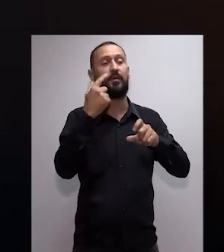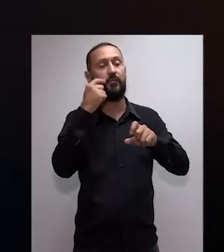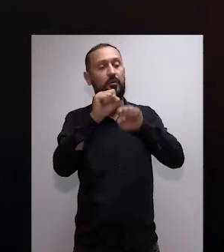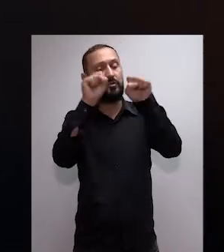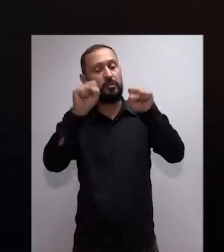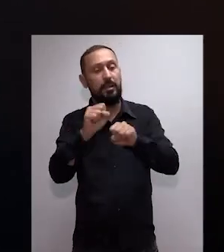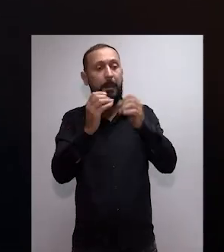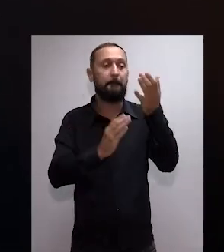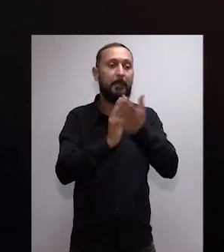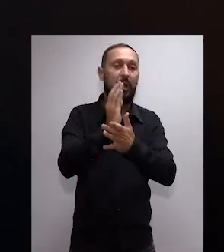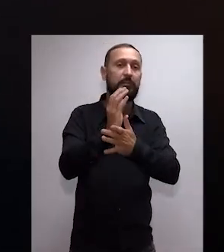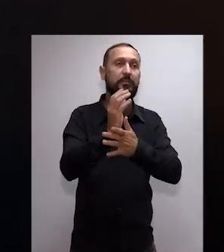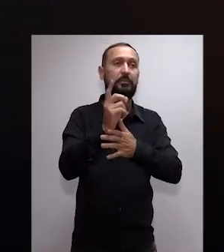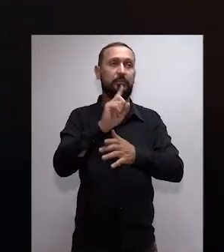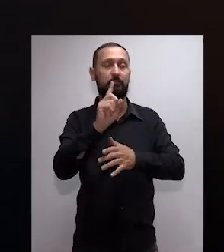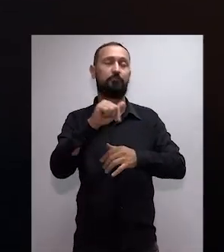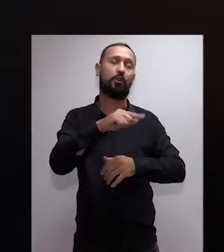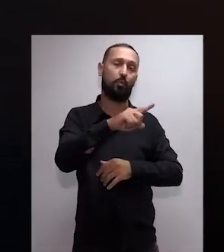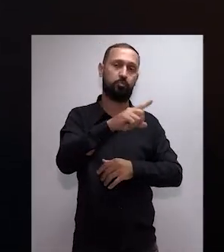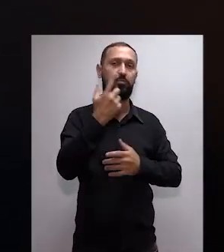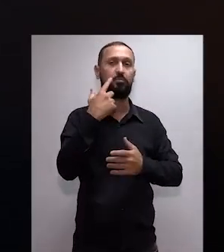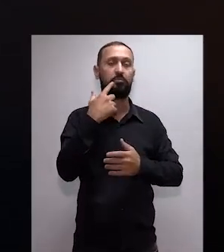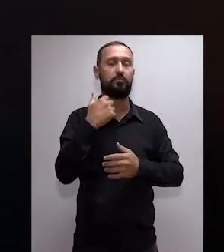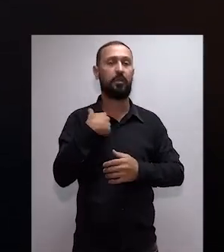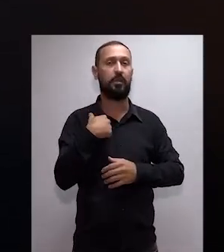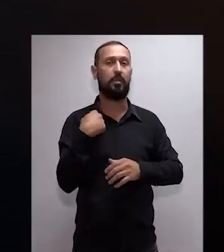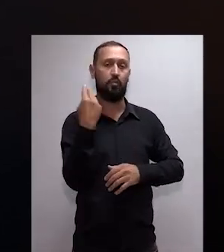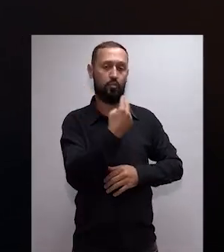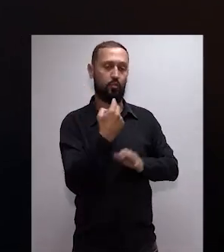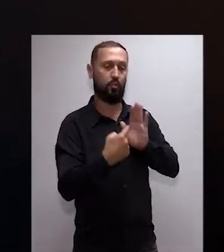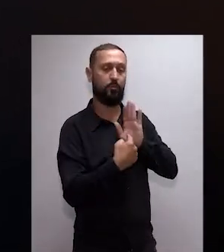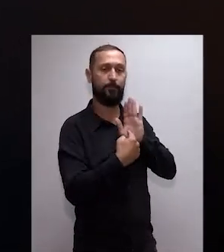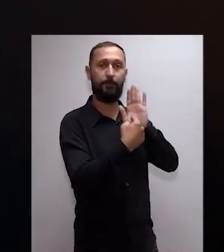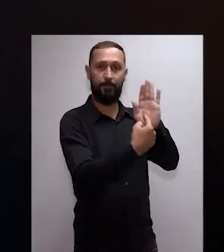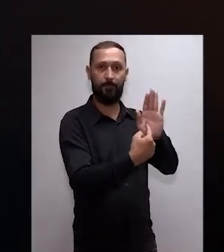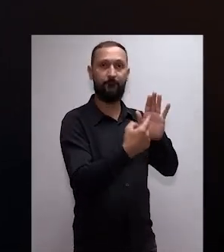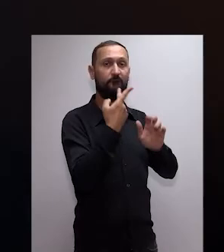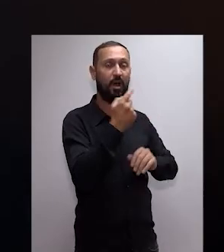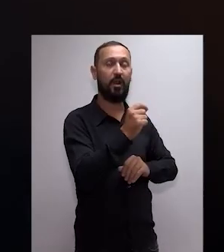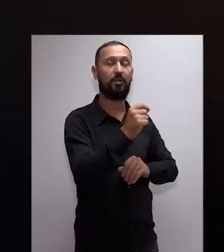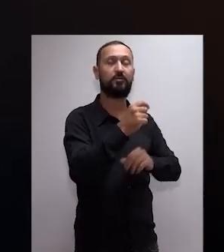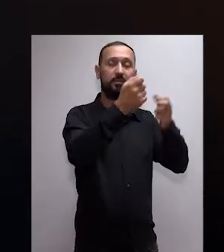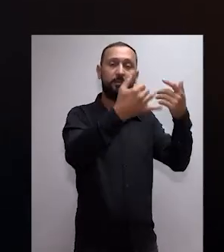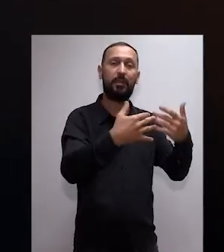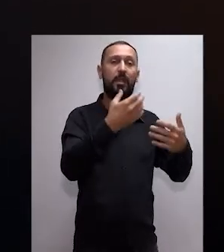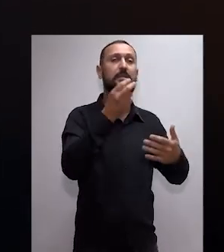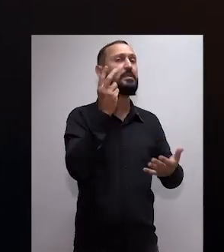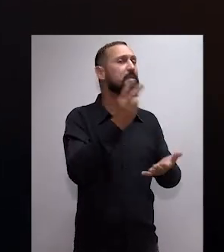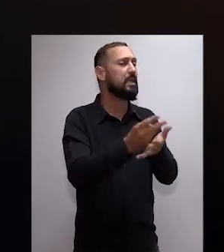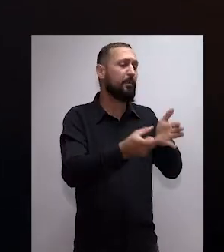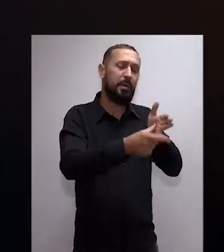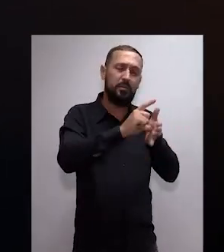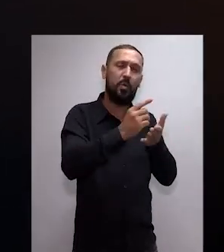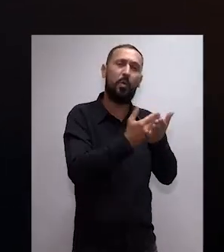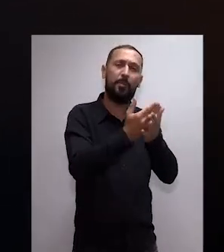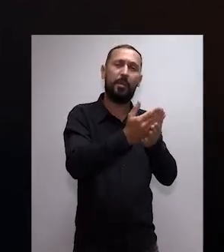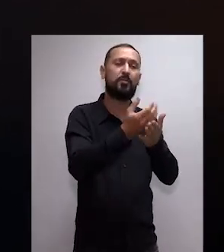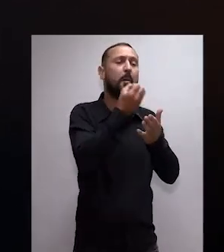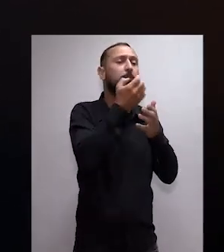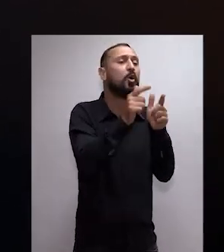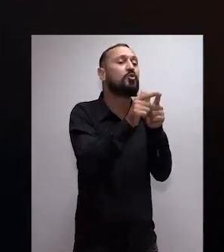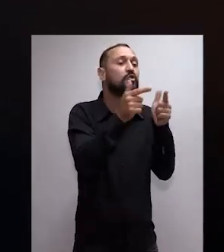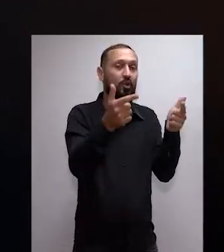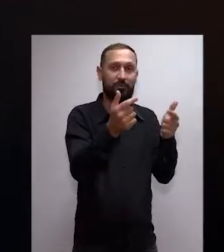pelo sistema. Nos apresentamos, falamos o nosso nome e desejamos sempre para ele uma boa sorte,